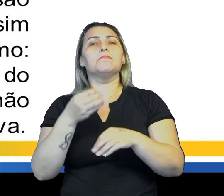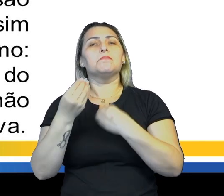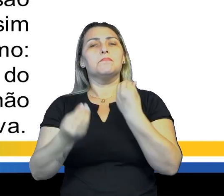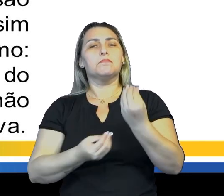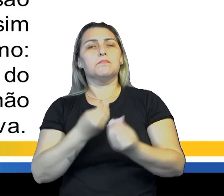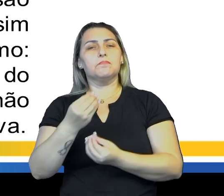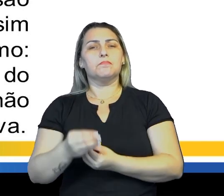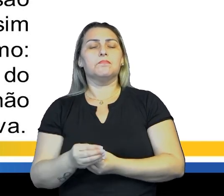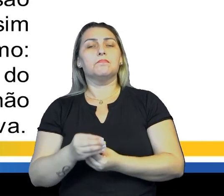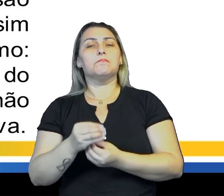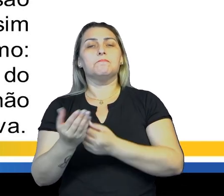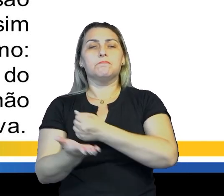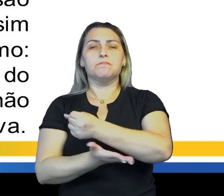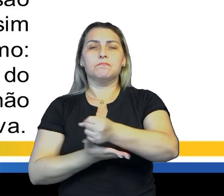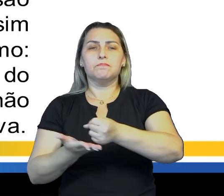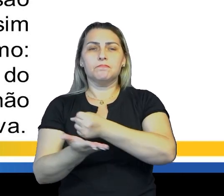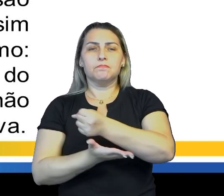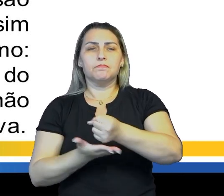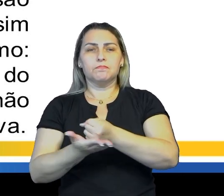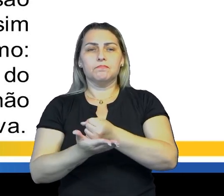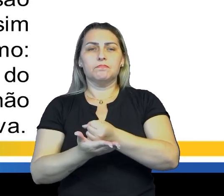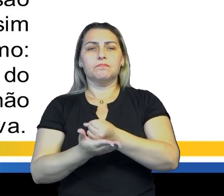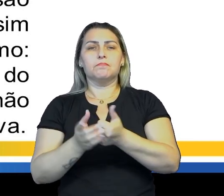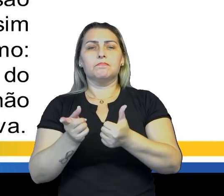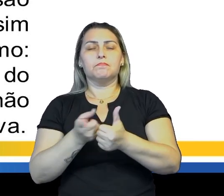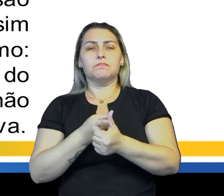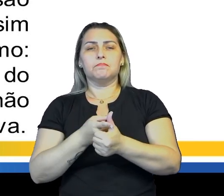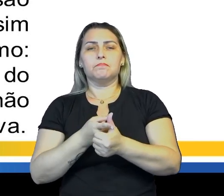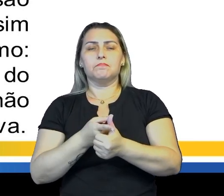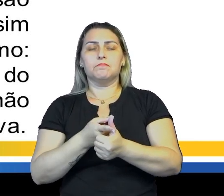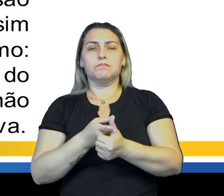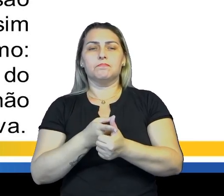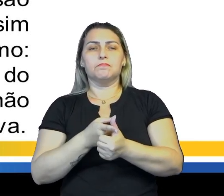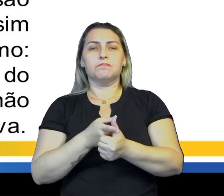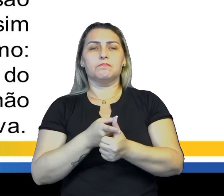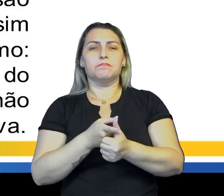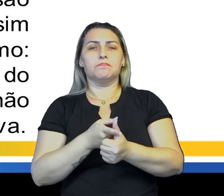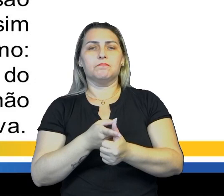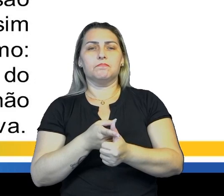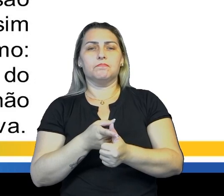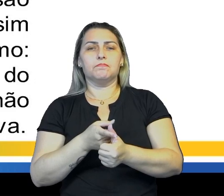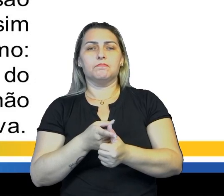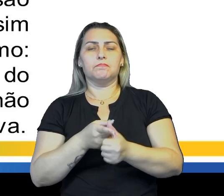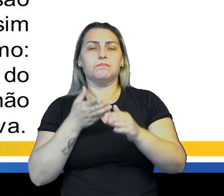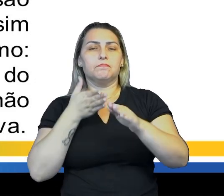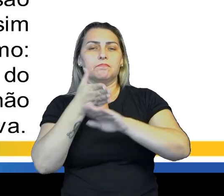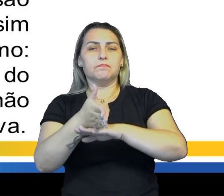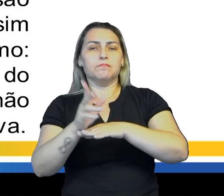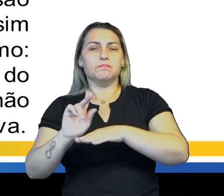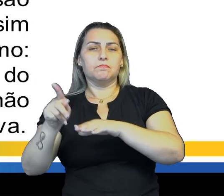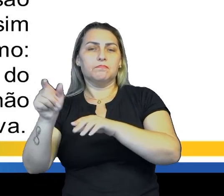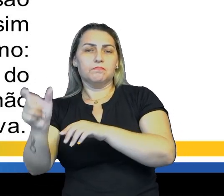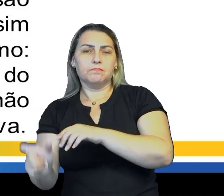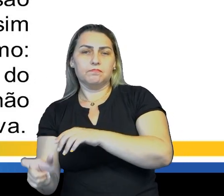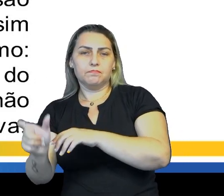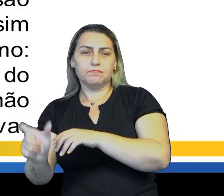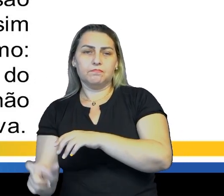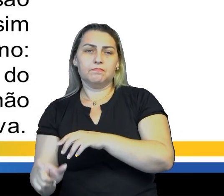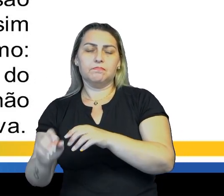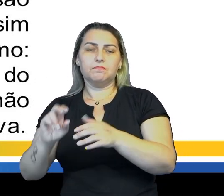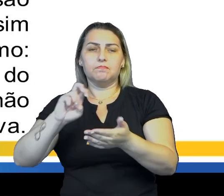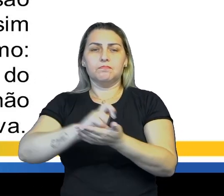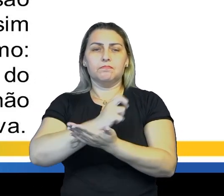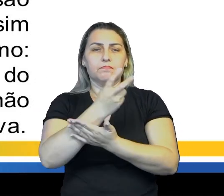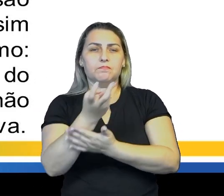assim Elas irão estabelecer diretrizes básicas como não queimar alargada não invadiu o espaço do adversário não